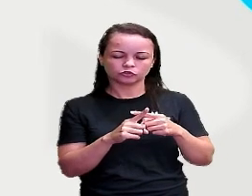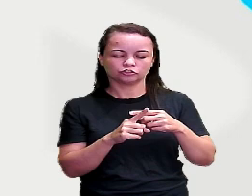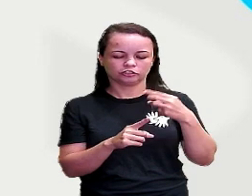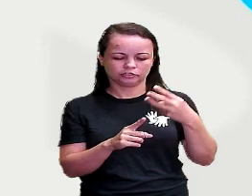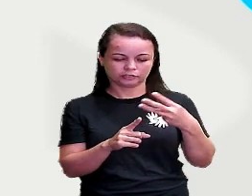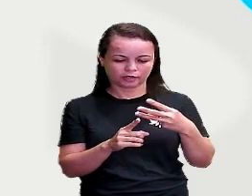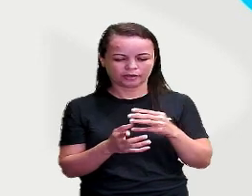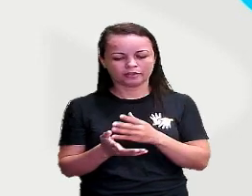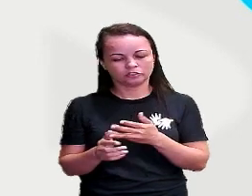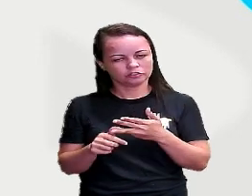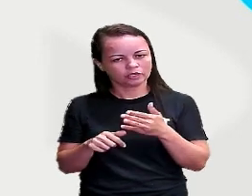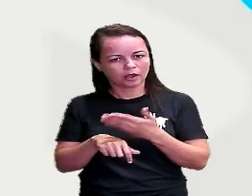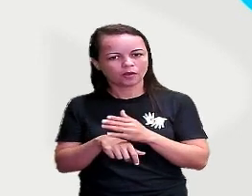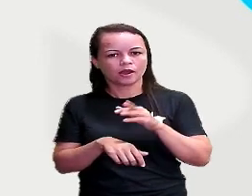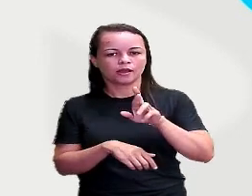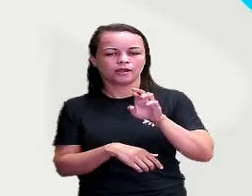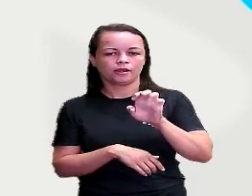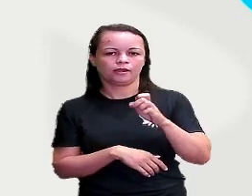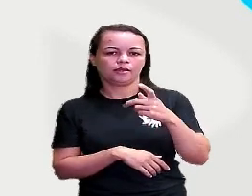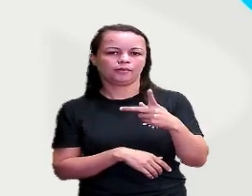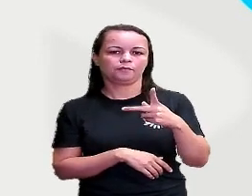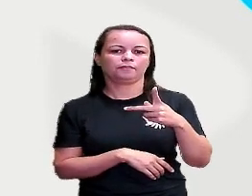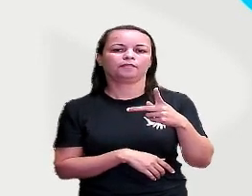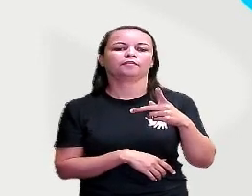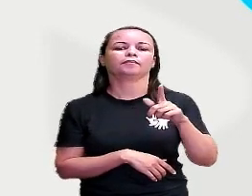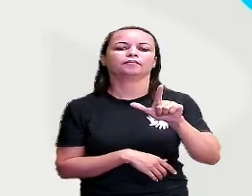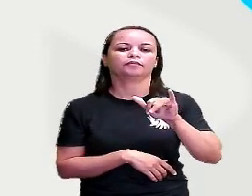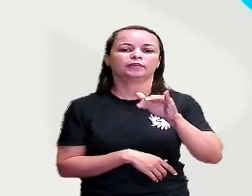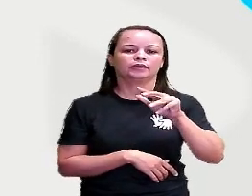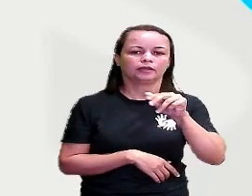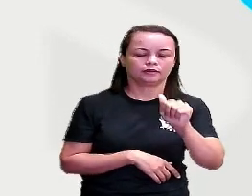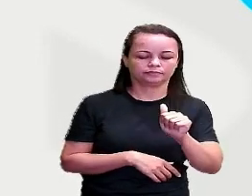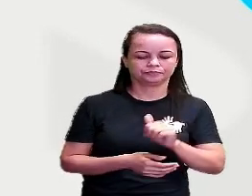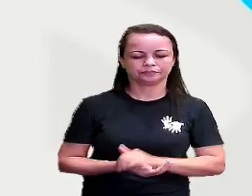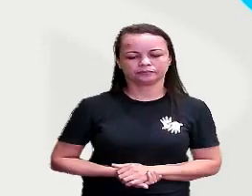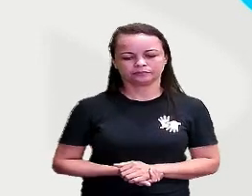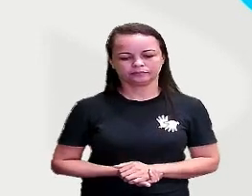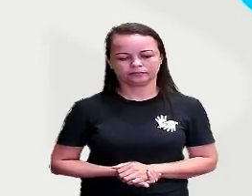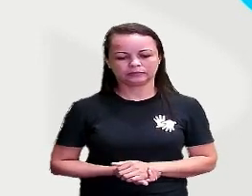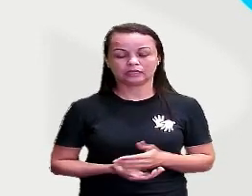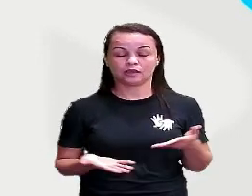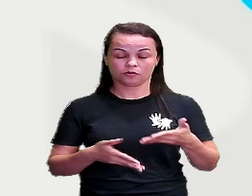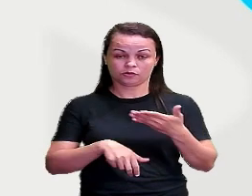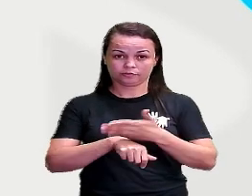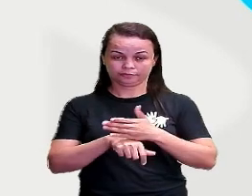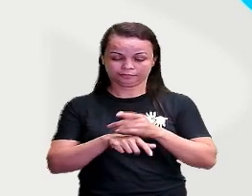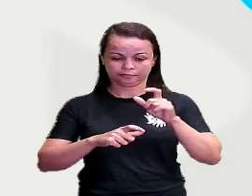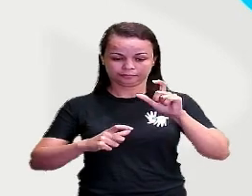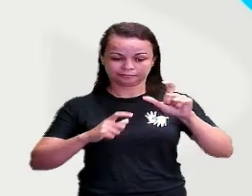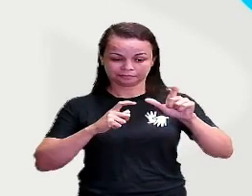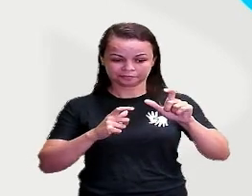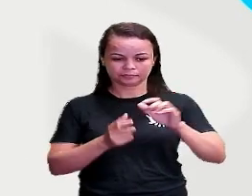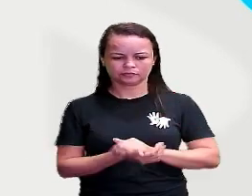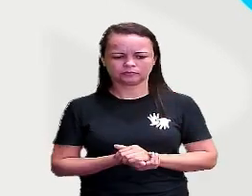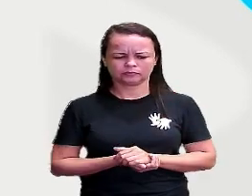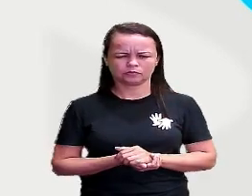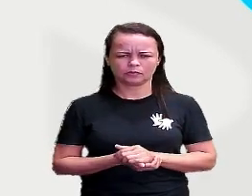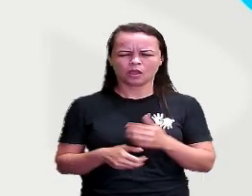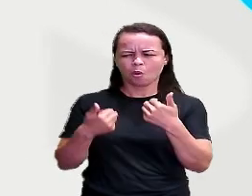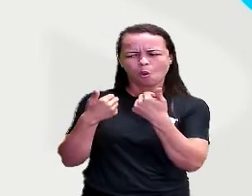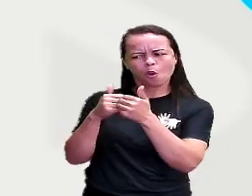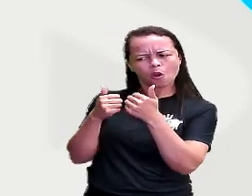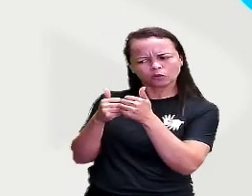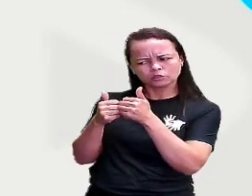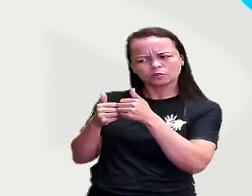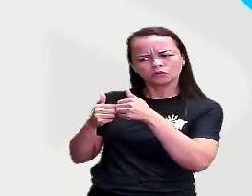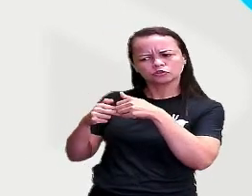Então, vamos praticar um pouquinho aqui com a tirinha da turma da Mônica. Ônibus tem assento? Aí Cascão olhando para o ônibus